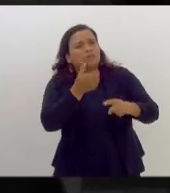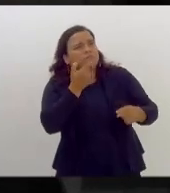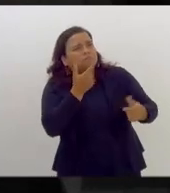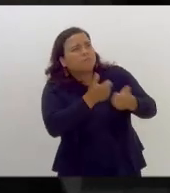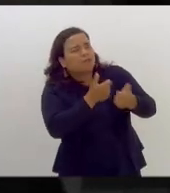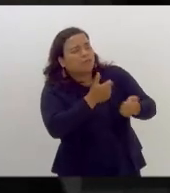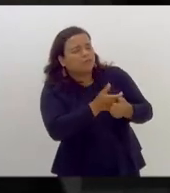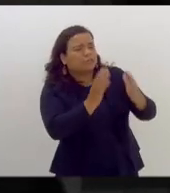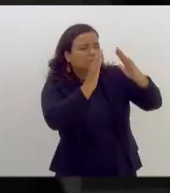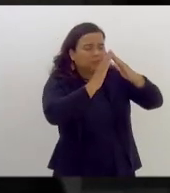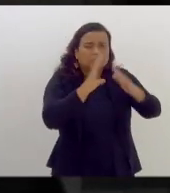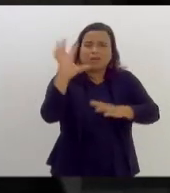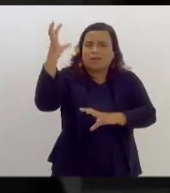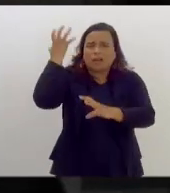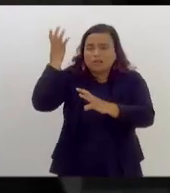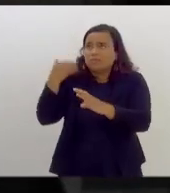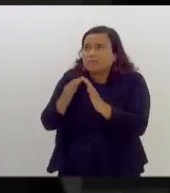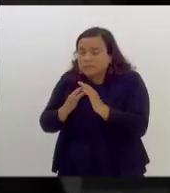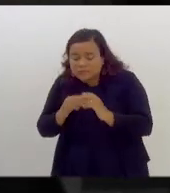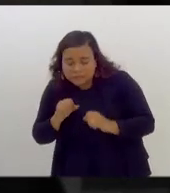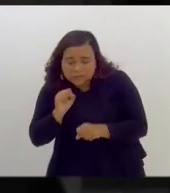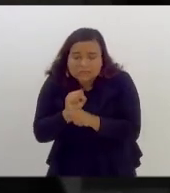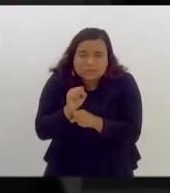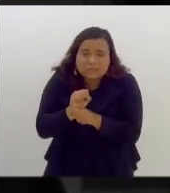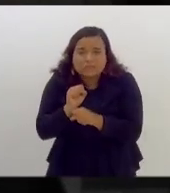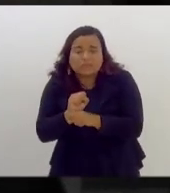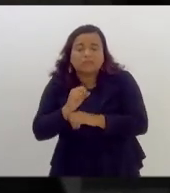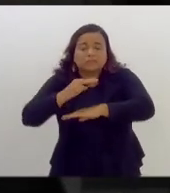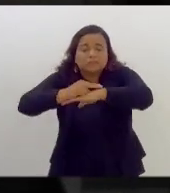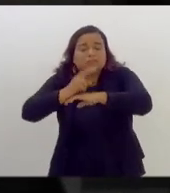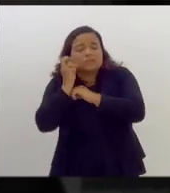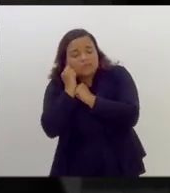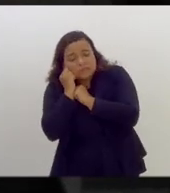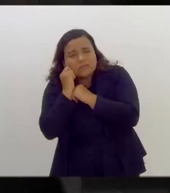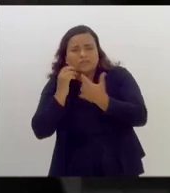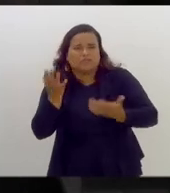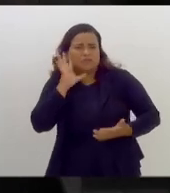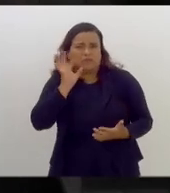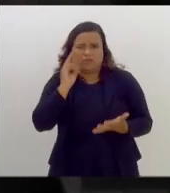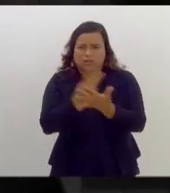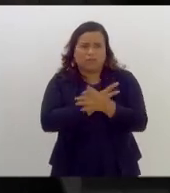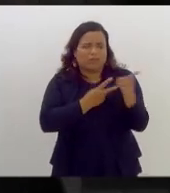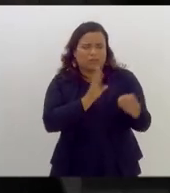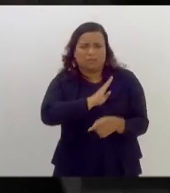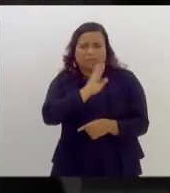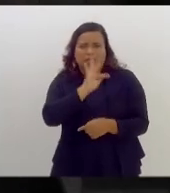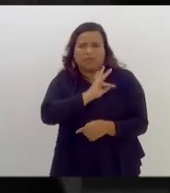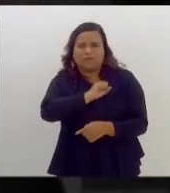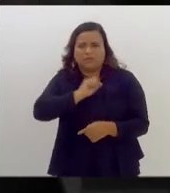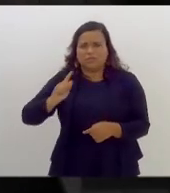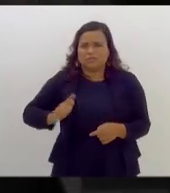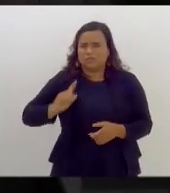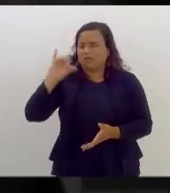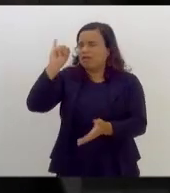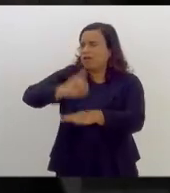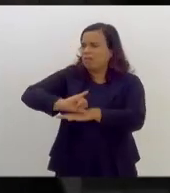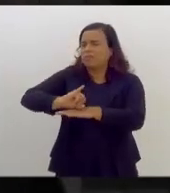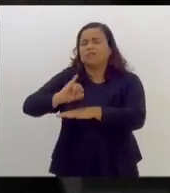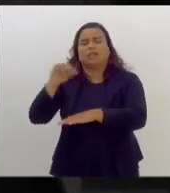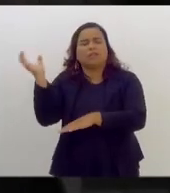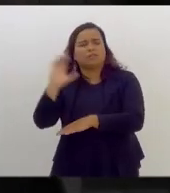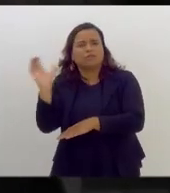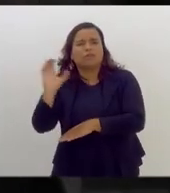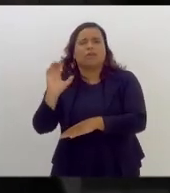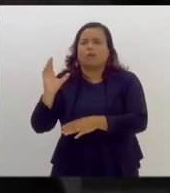nunca viram isso? Não sabem que isso está acontecendo no Rio de Janeiro, na Baixada Fluminense, em São Gonçalo, na capital, em Niterói, no interior, em